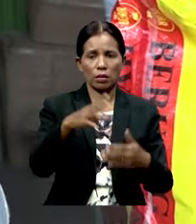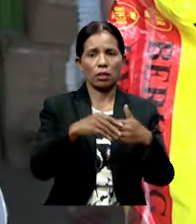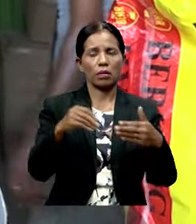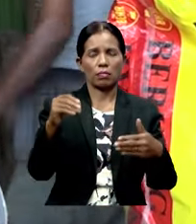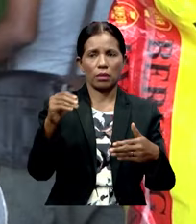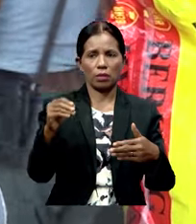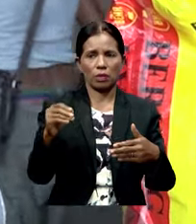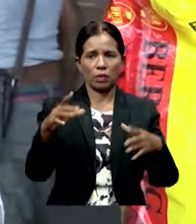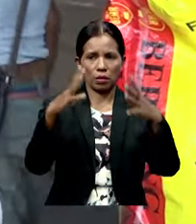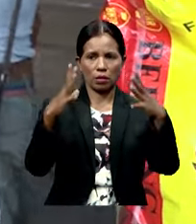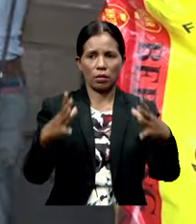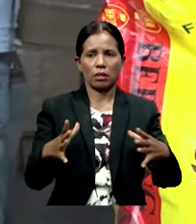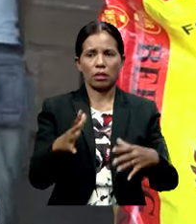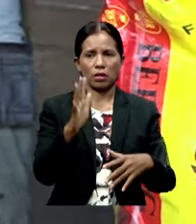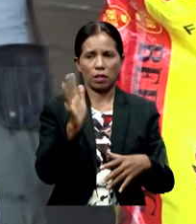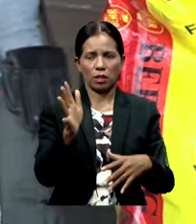Para saco de